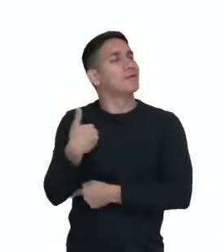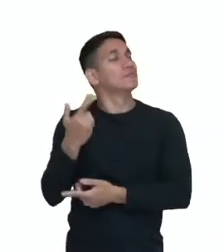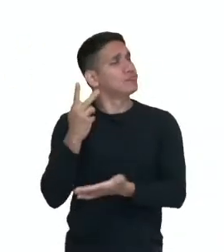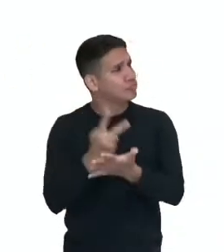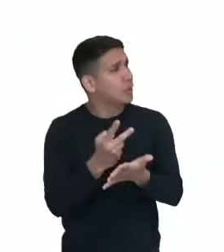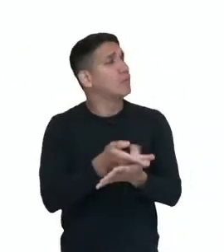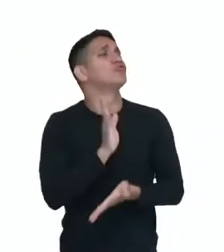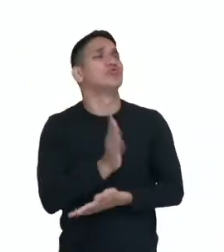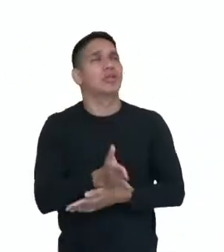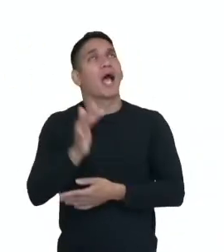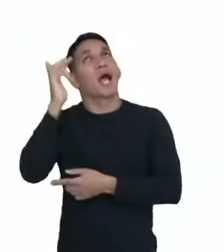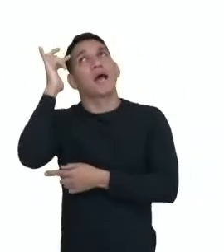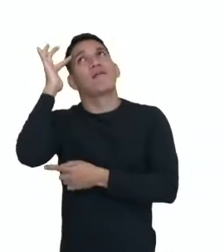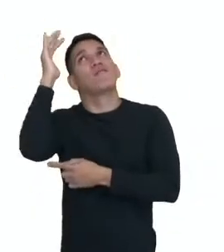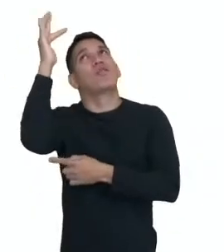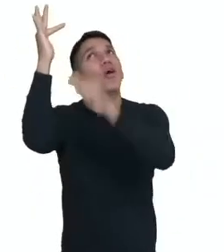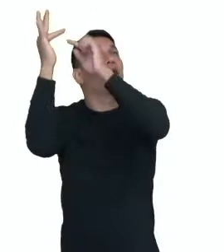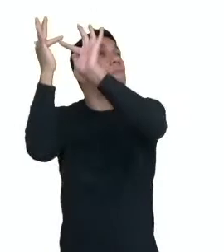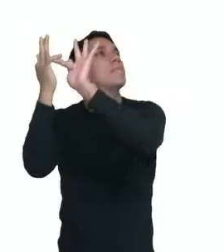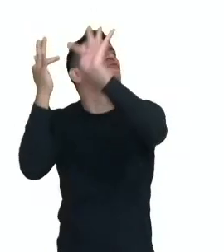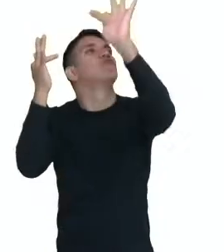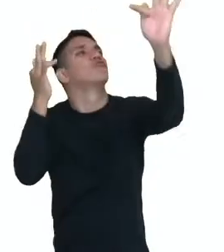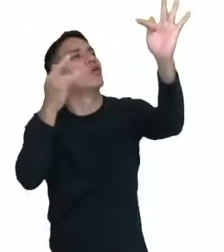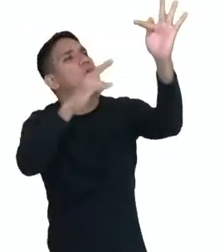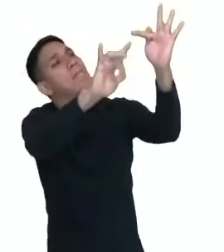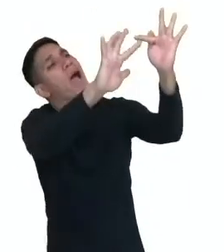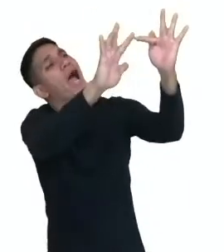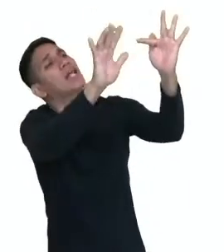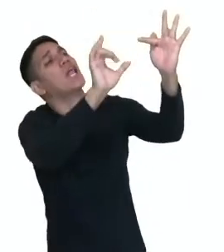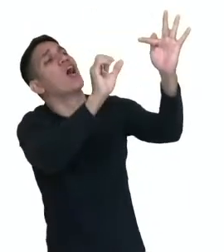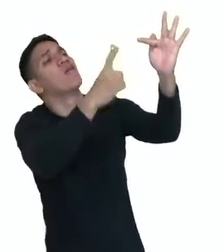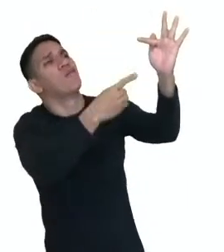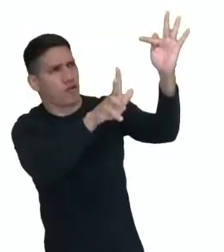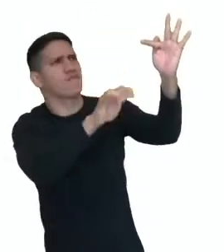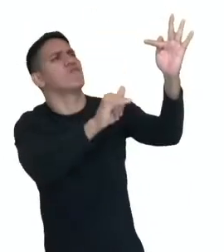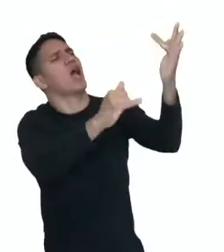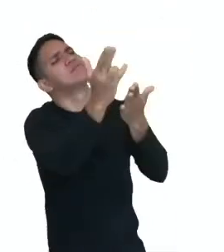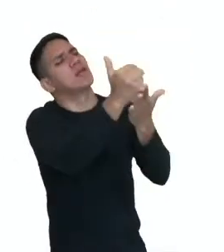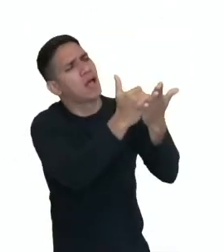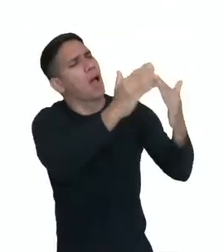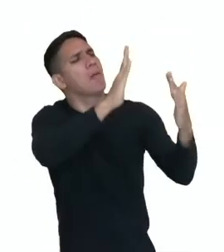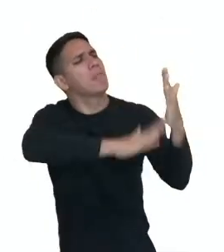adulta iria desenhar, pintar, trabalhar com algo nessa linha.